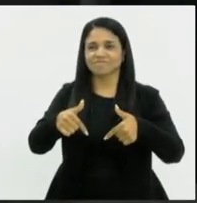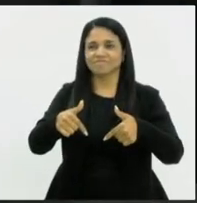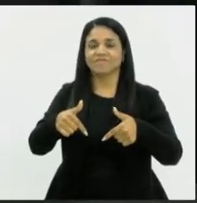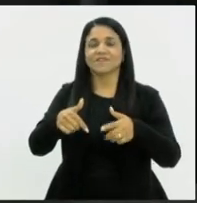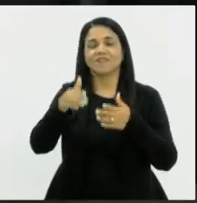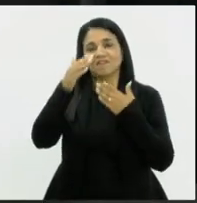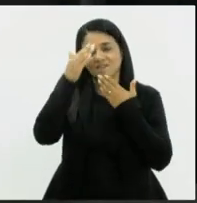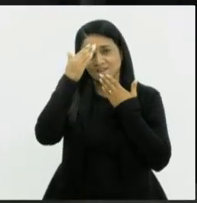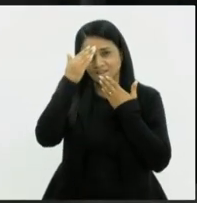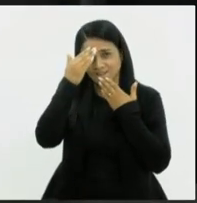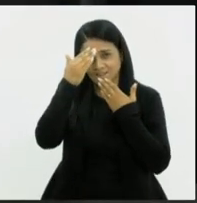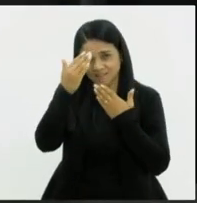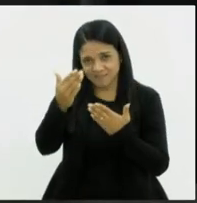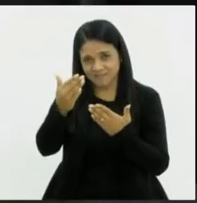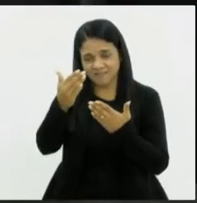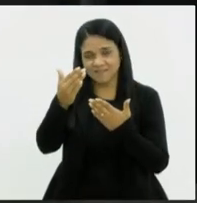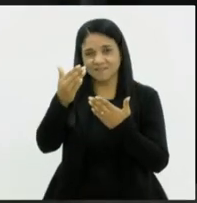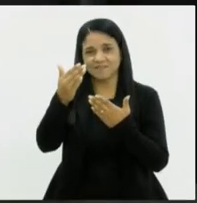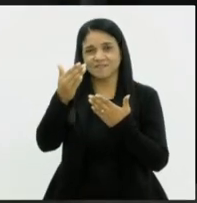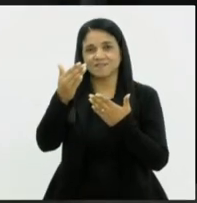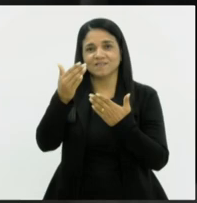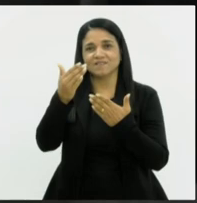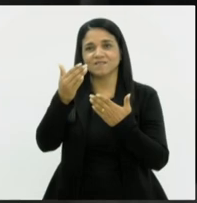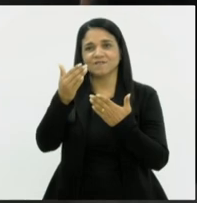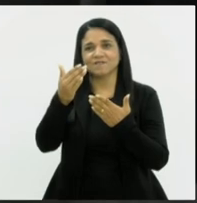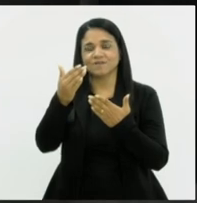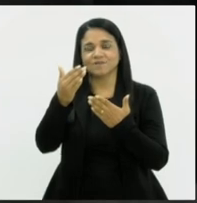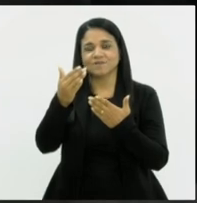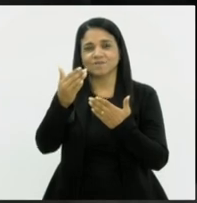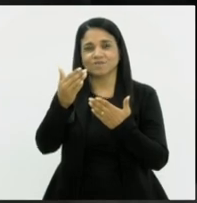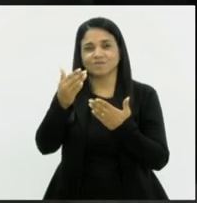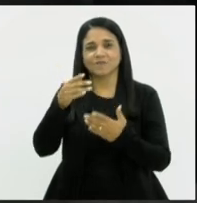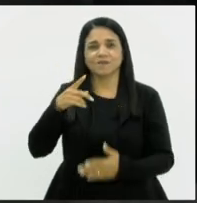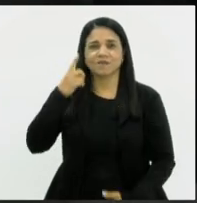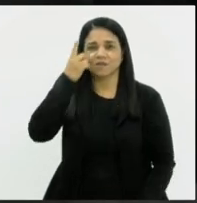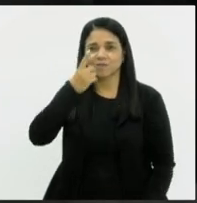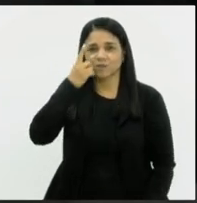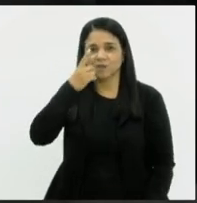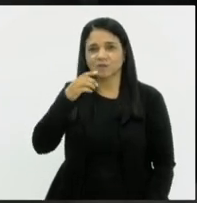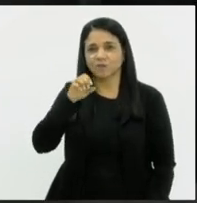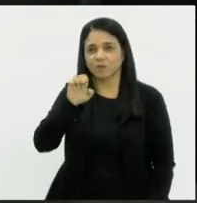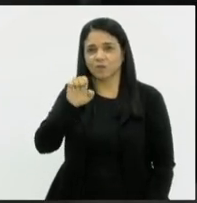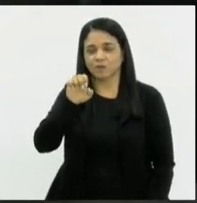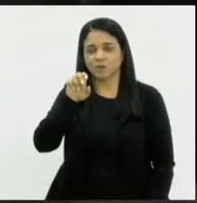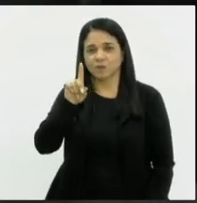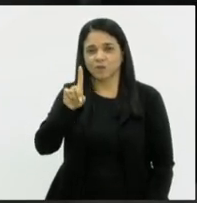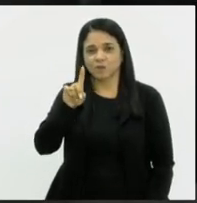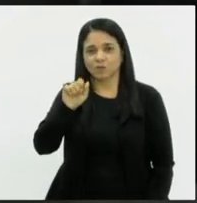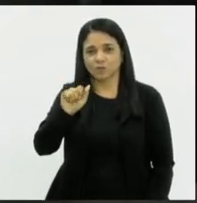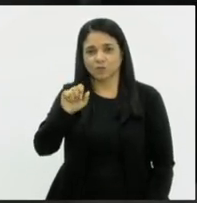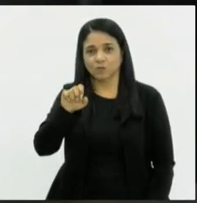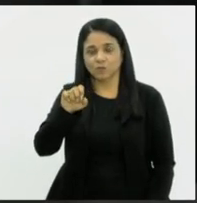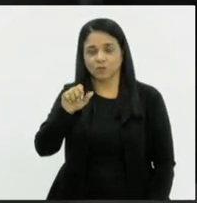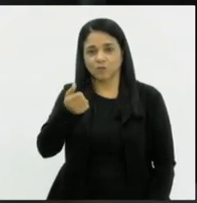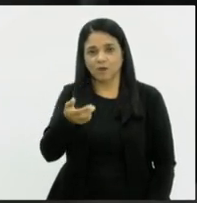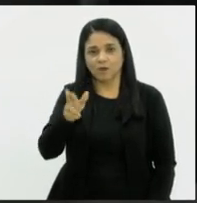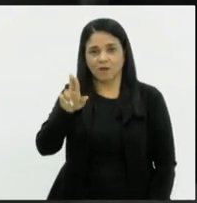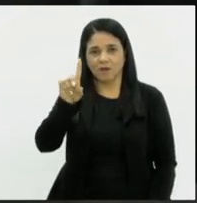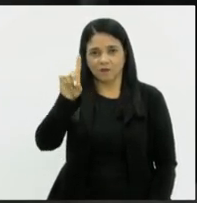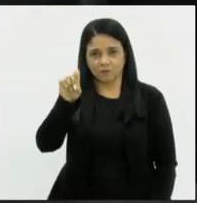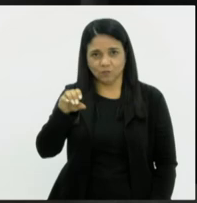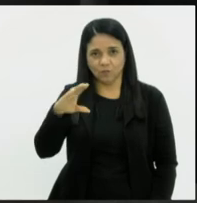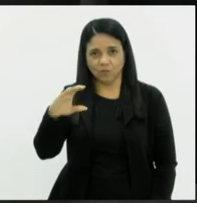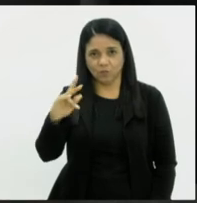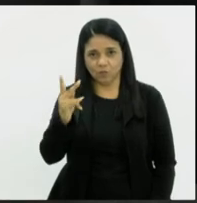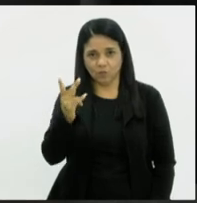Agradecer aqui ao deputado Eduardo Cunha, sua presença, Vaguinho, né, o